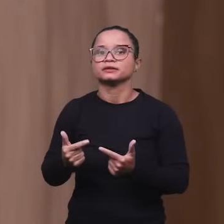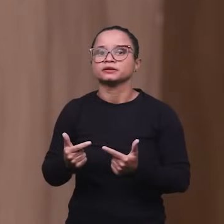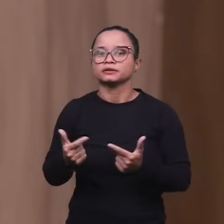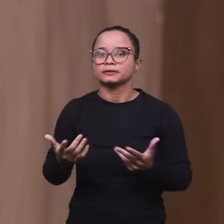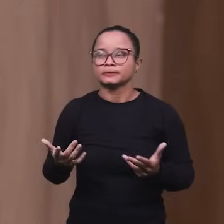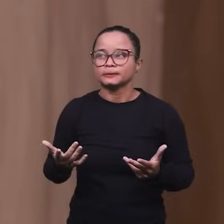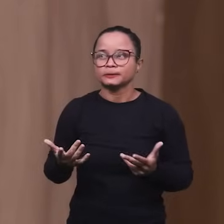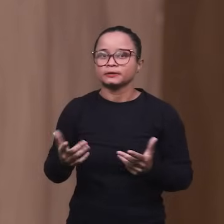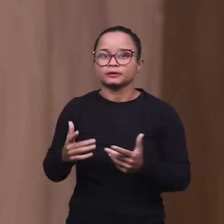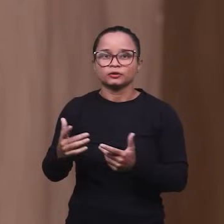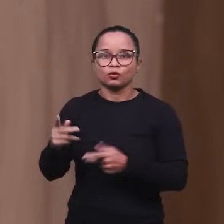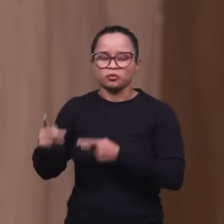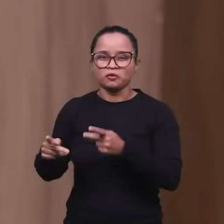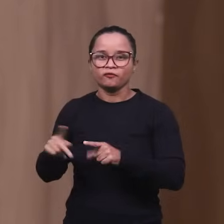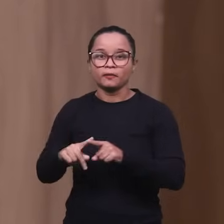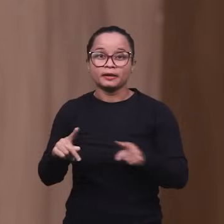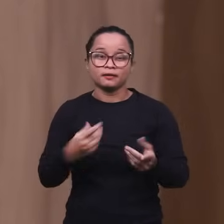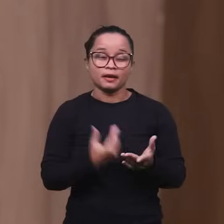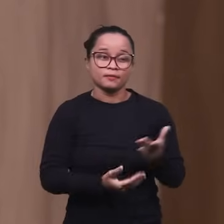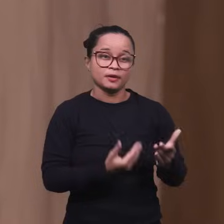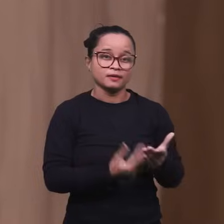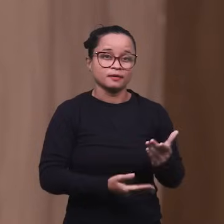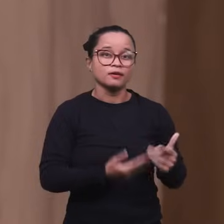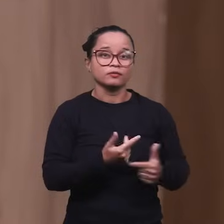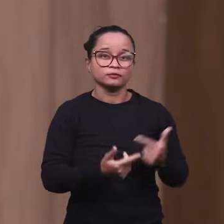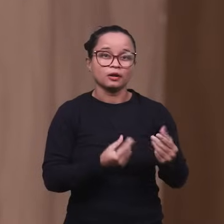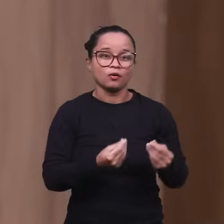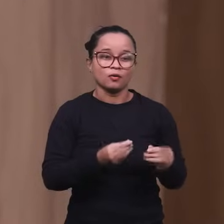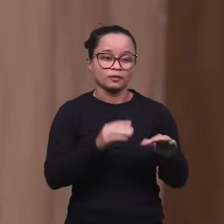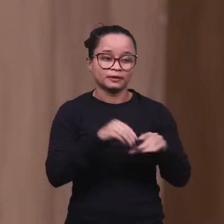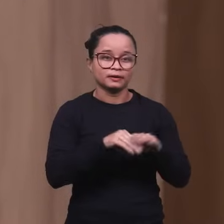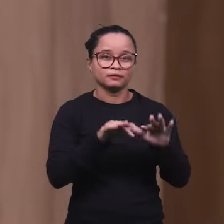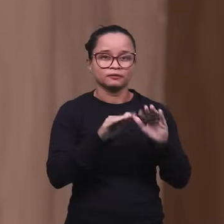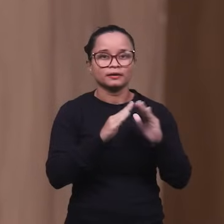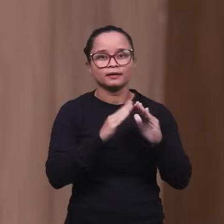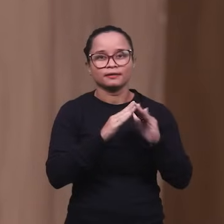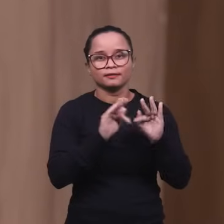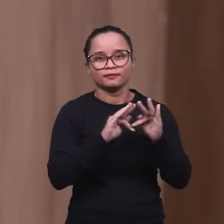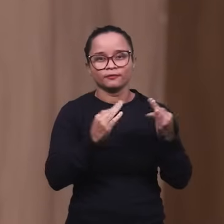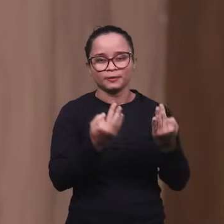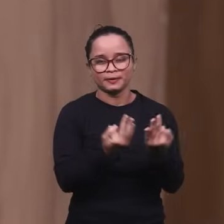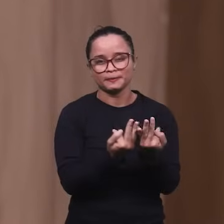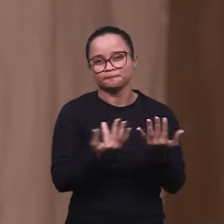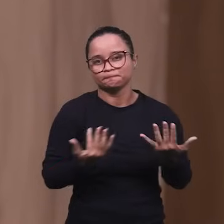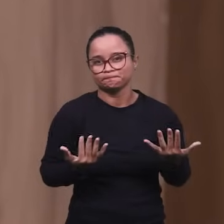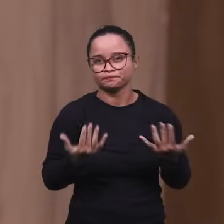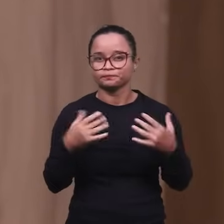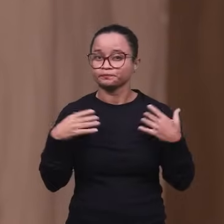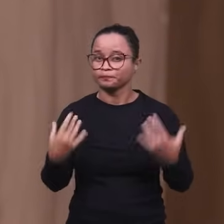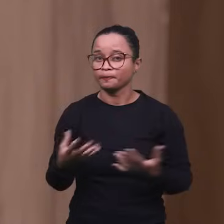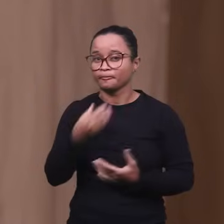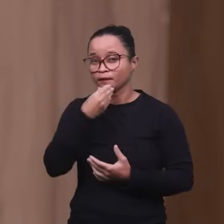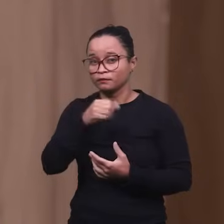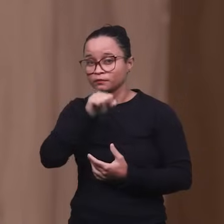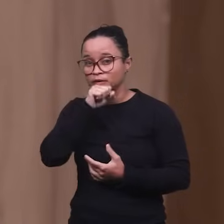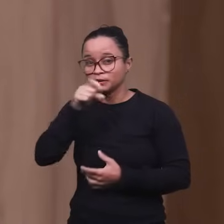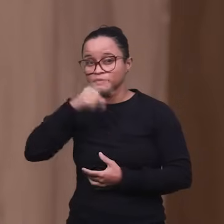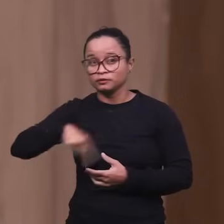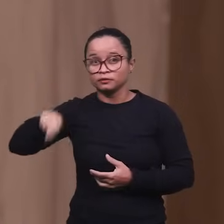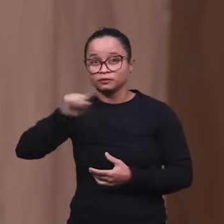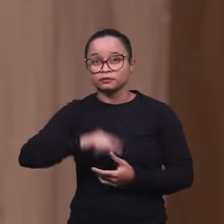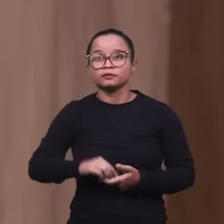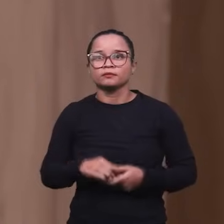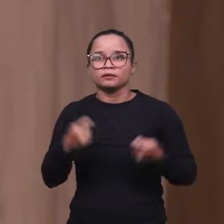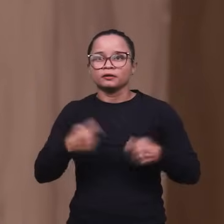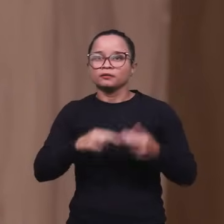batalha dentro da própria casa. Então, todos os pais, a nossa